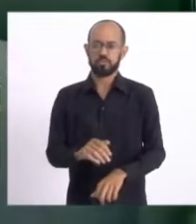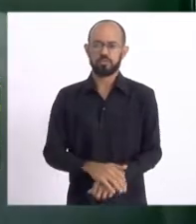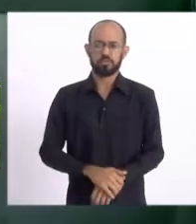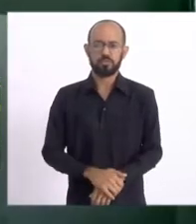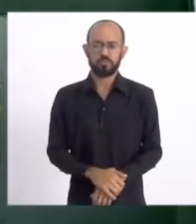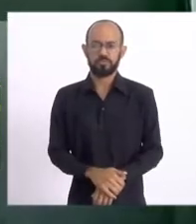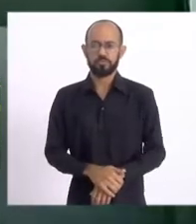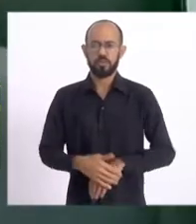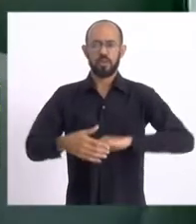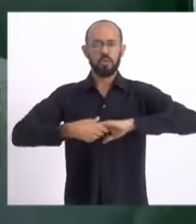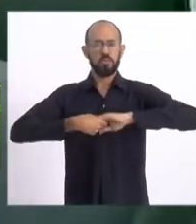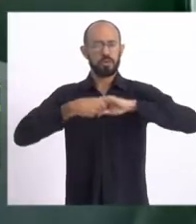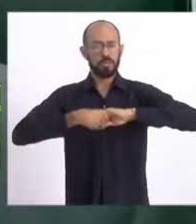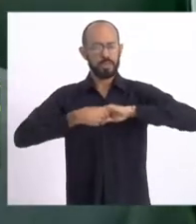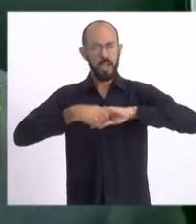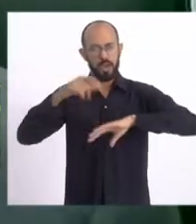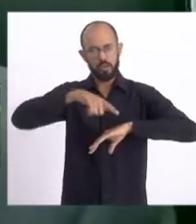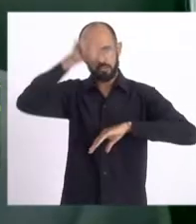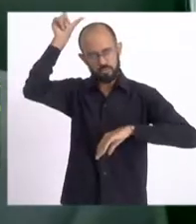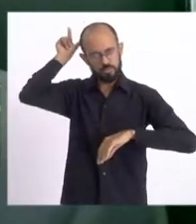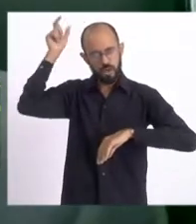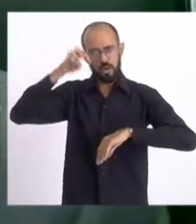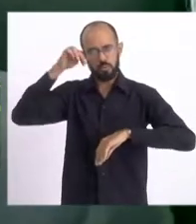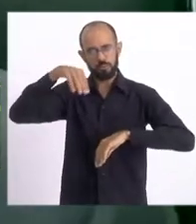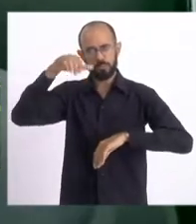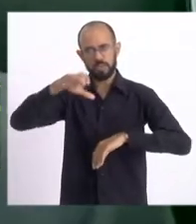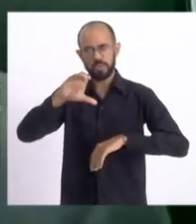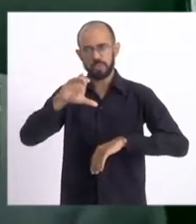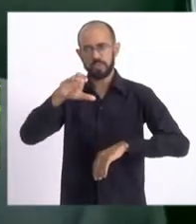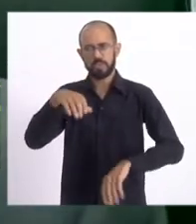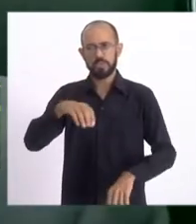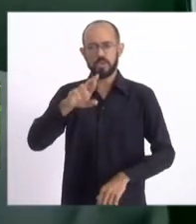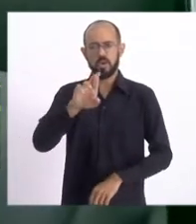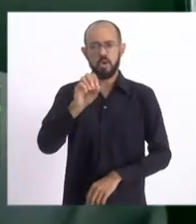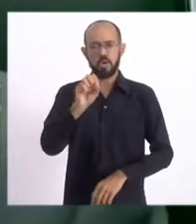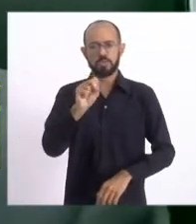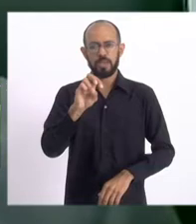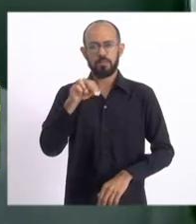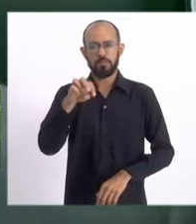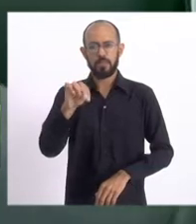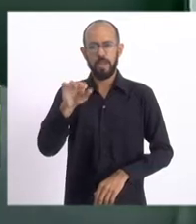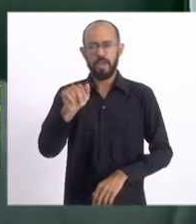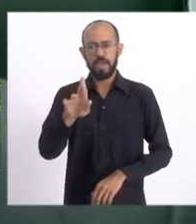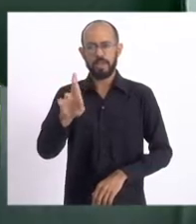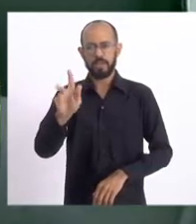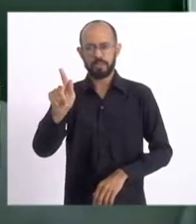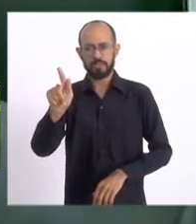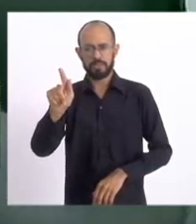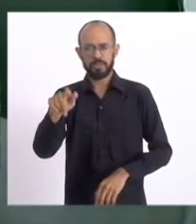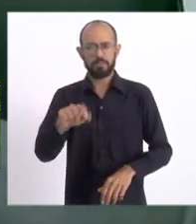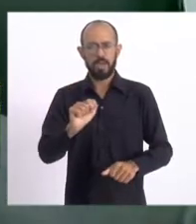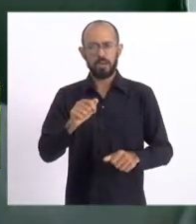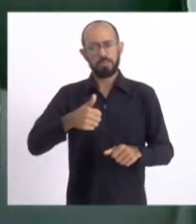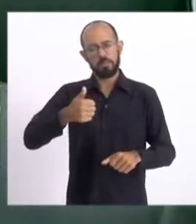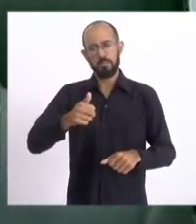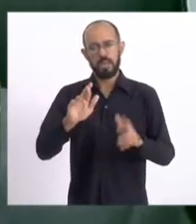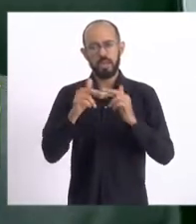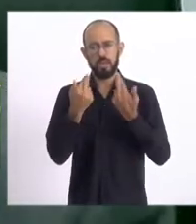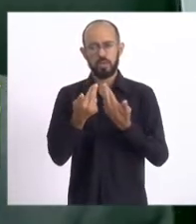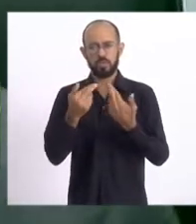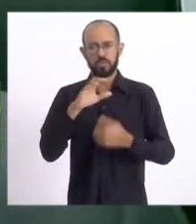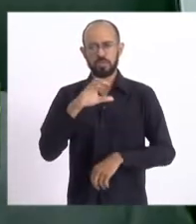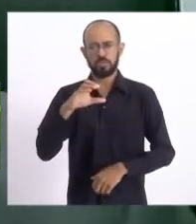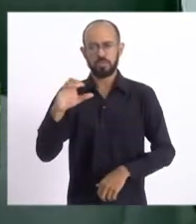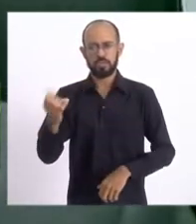Saudar aqui o deputado Bispal, o deputado Mink, o deputado Rosenberg pela primeira reunião da CCJ. Sejam bem-vindos. Vou dar os